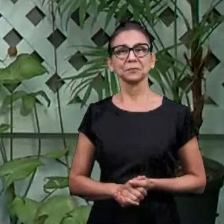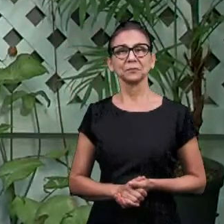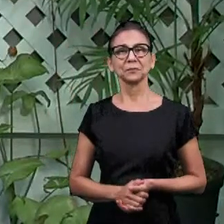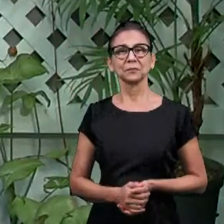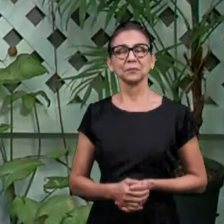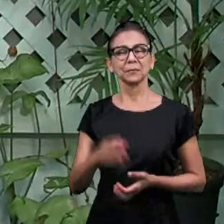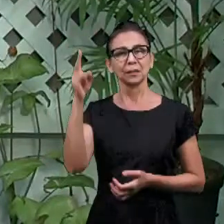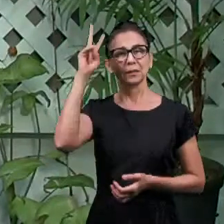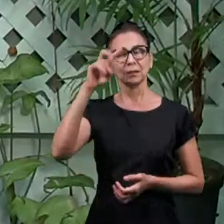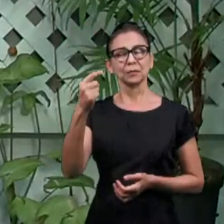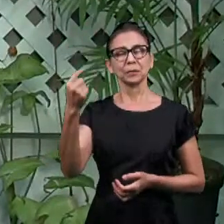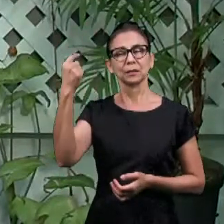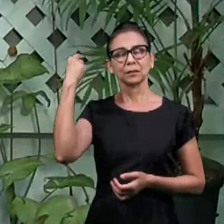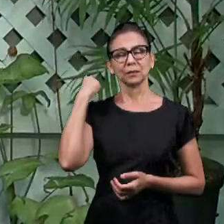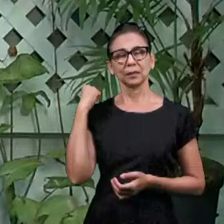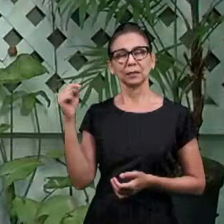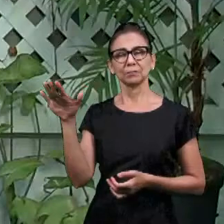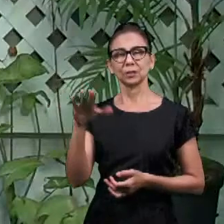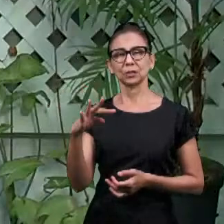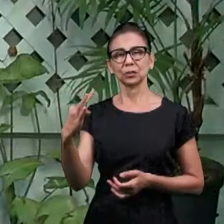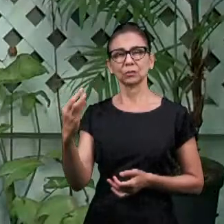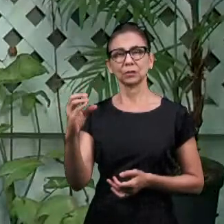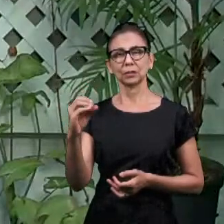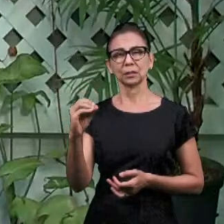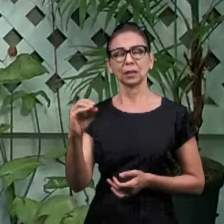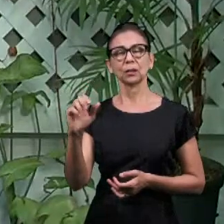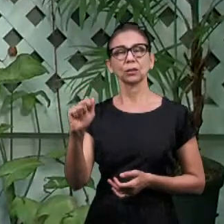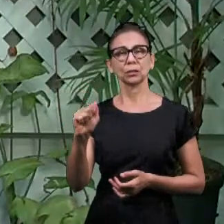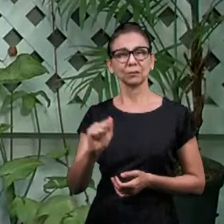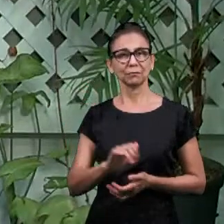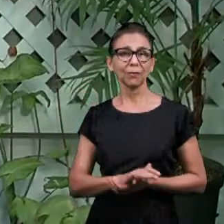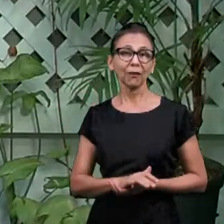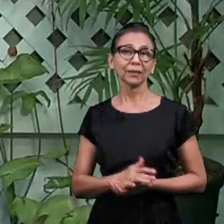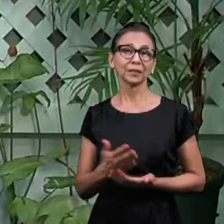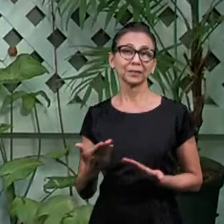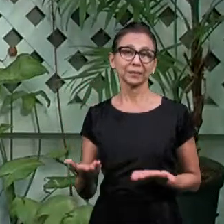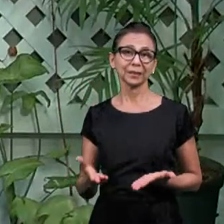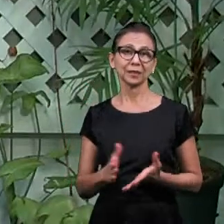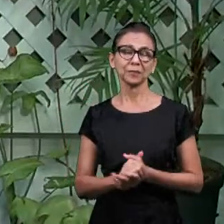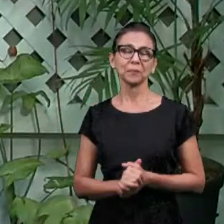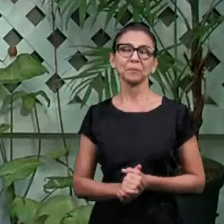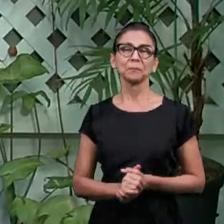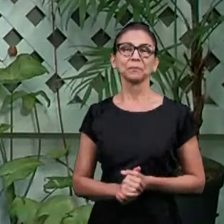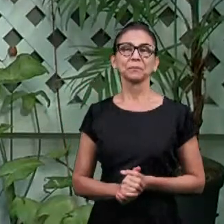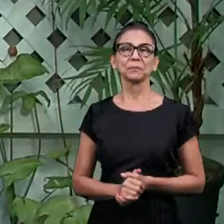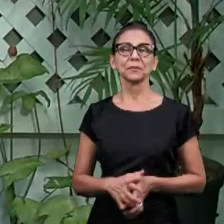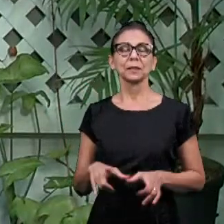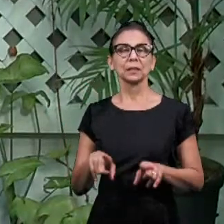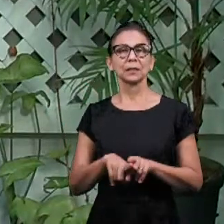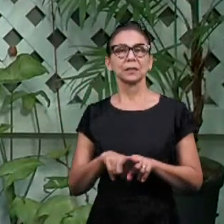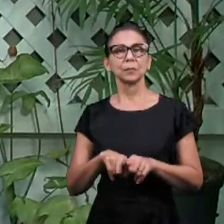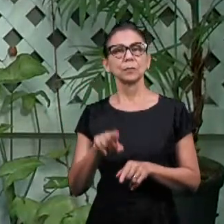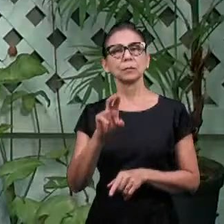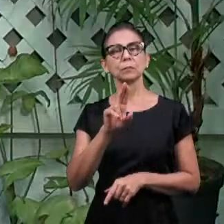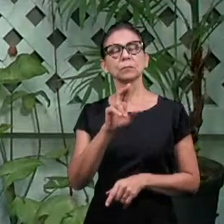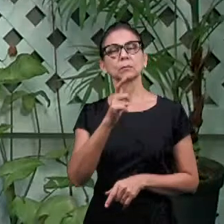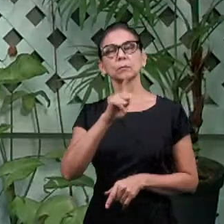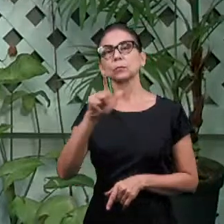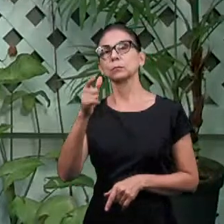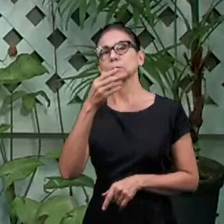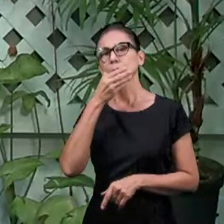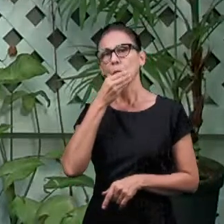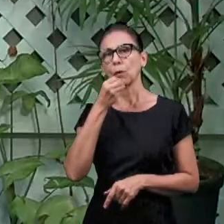ordenação de um dos nossos irmãos, fruto da obra também, já um menino, que hoje é um homem e um senhor,